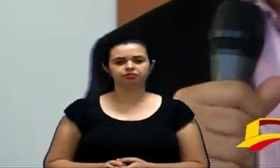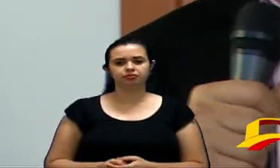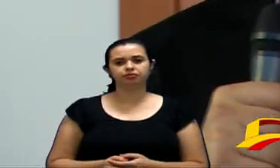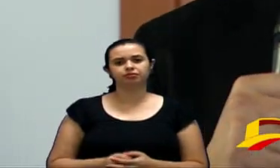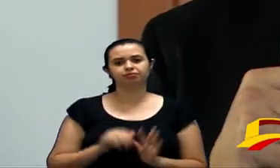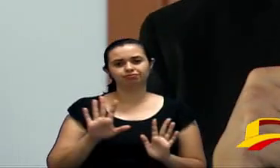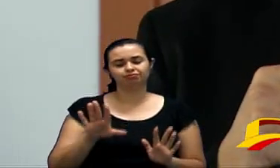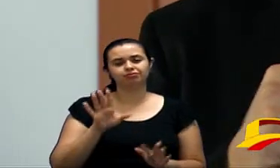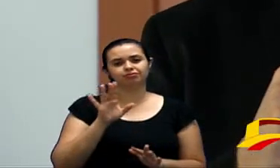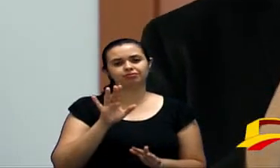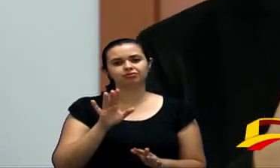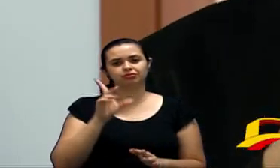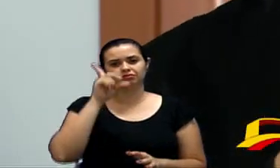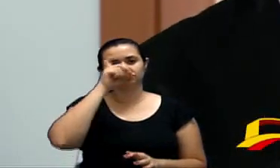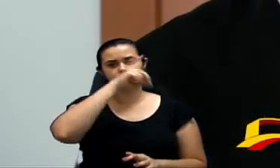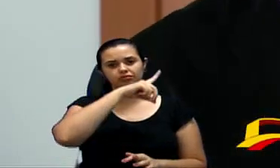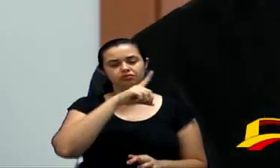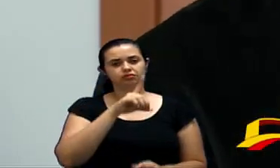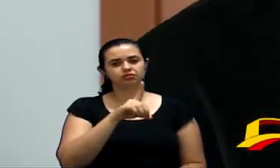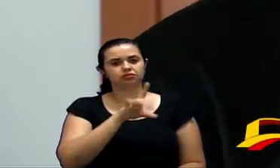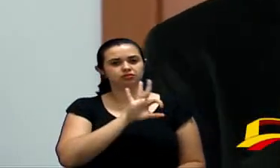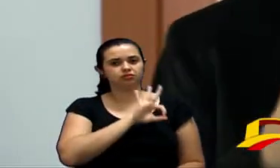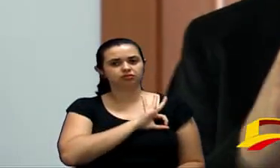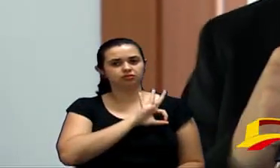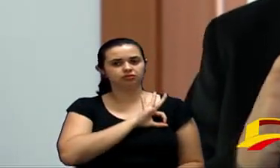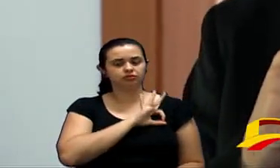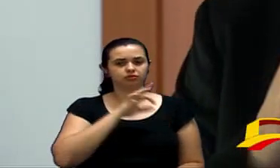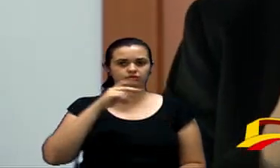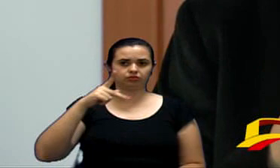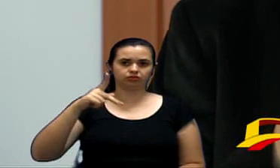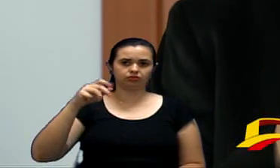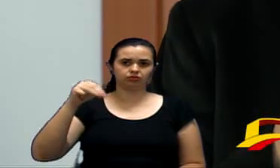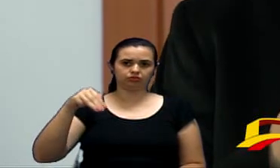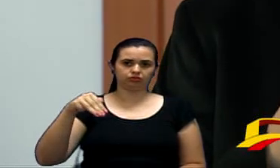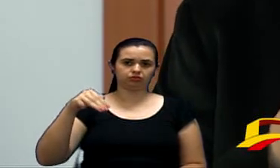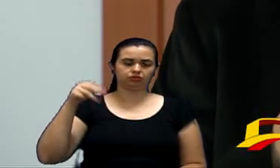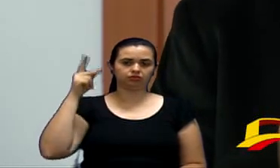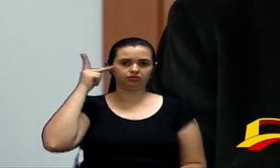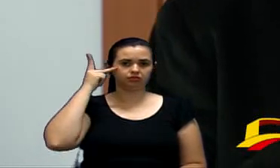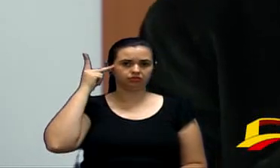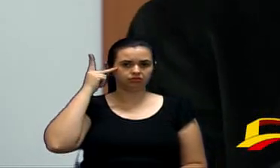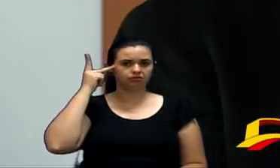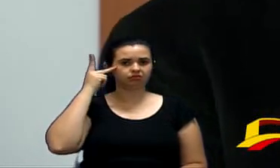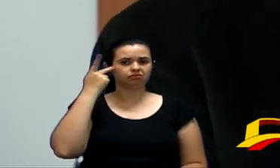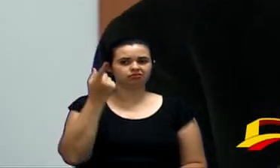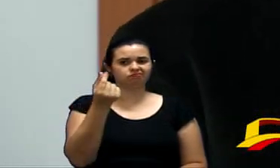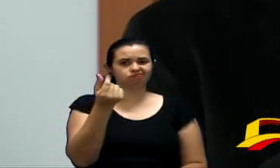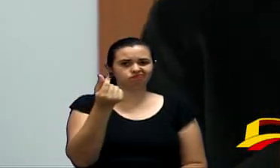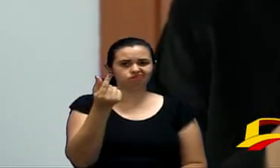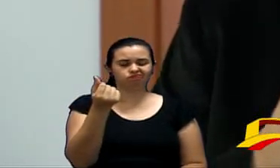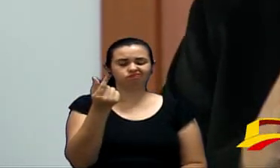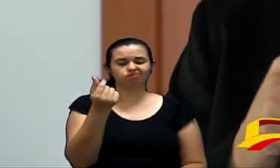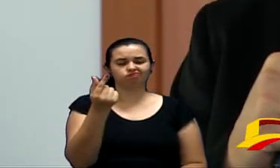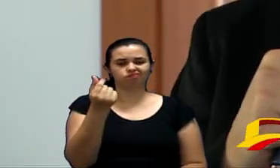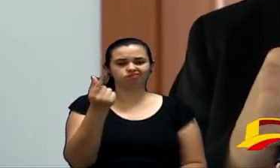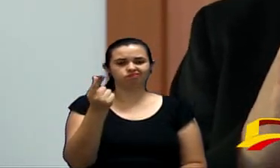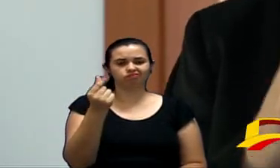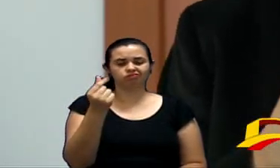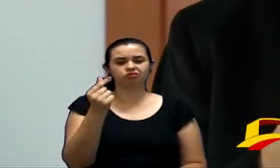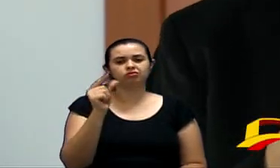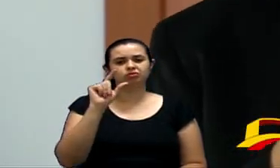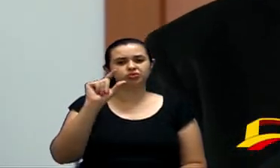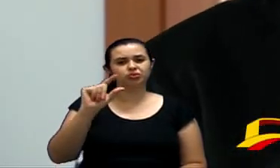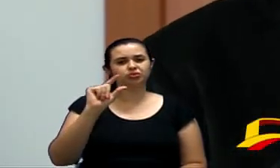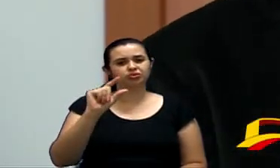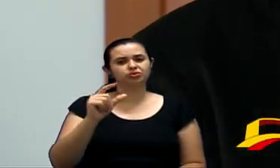de São Paulo, ela é muito, mas muito mal remunerada. Nós estamos num estado que tem